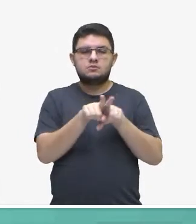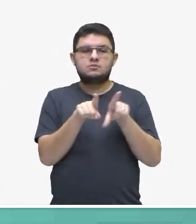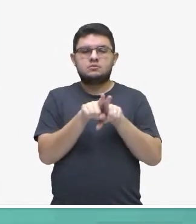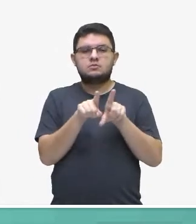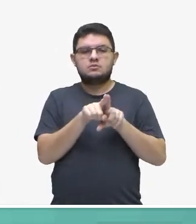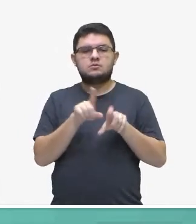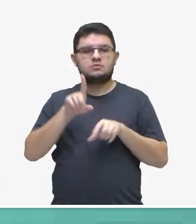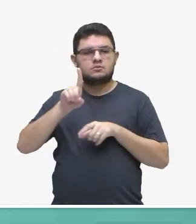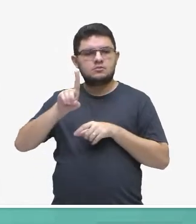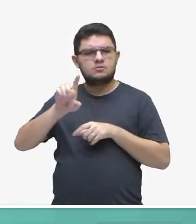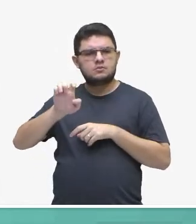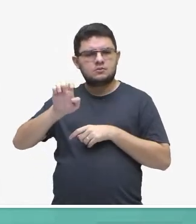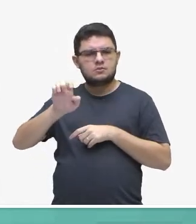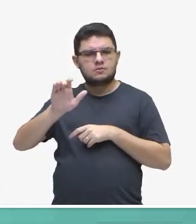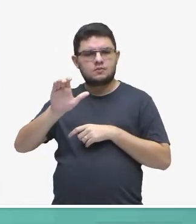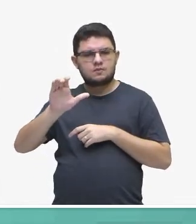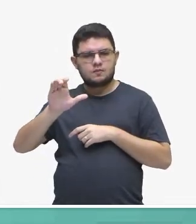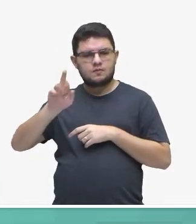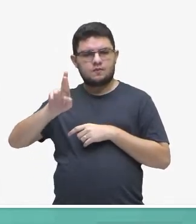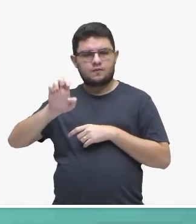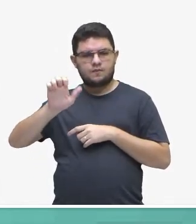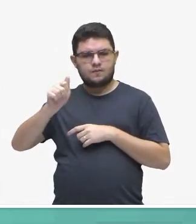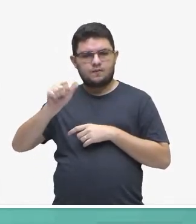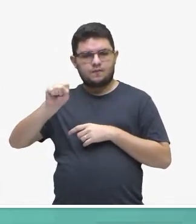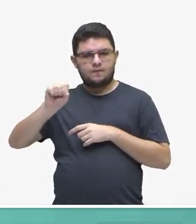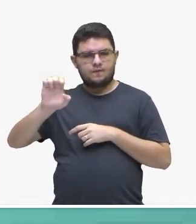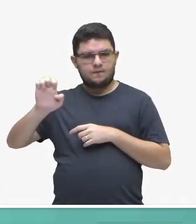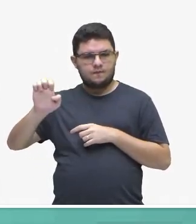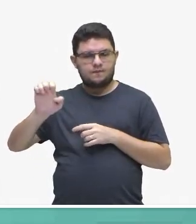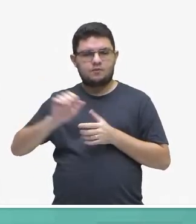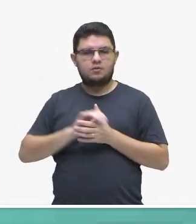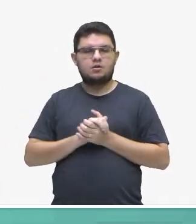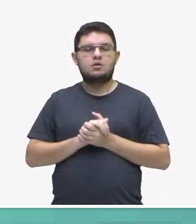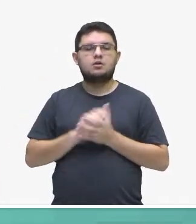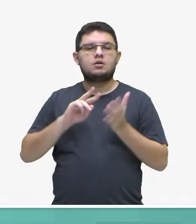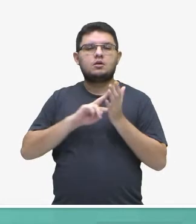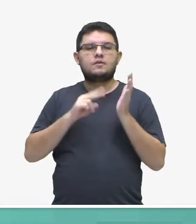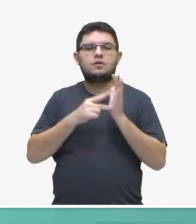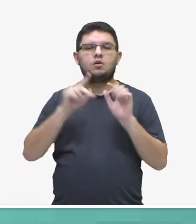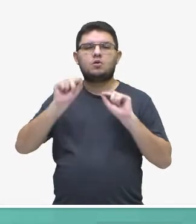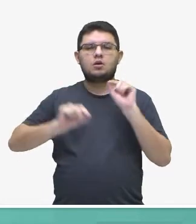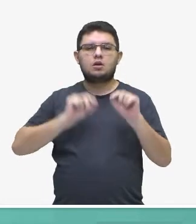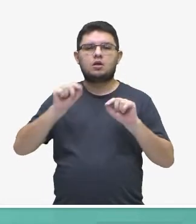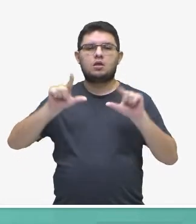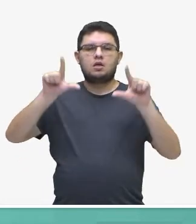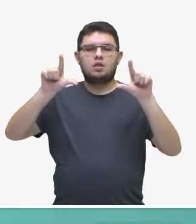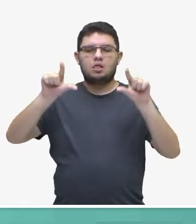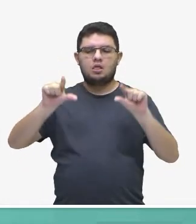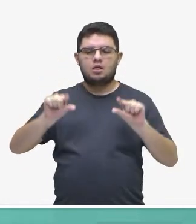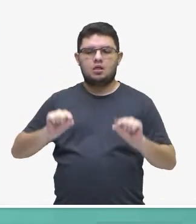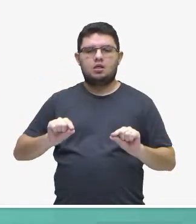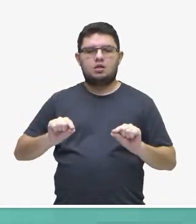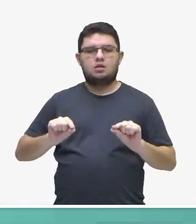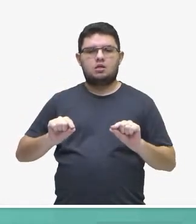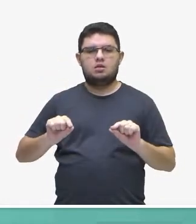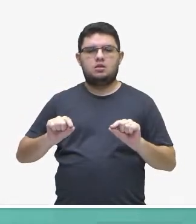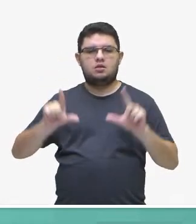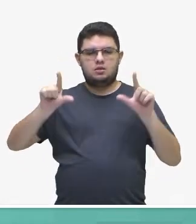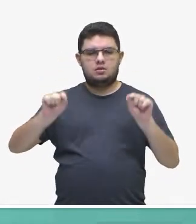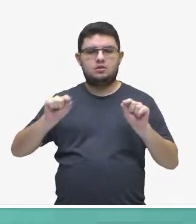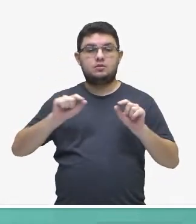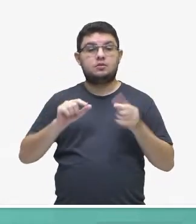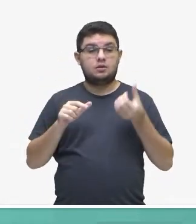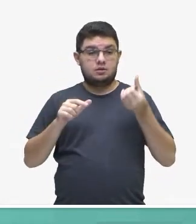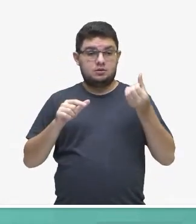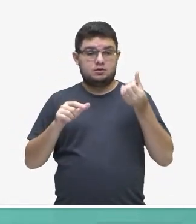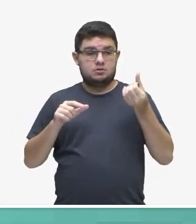nosso diálogo, no nosso dialogue. Decrease quer dizer reduzir. Decrease, reduzir, tá certo? E por